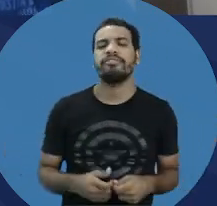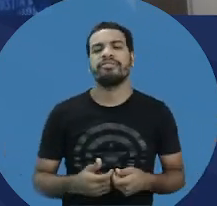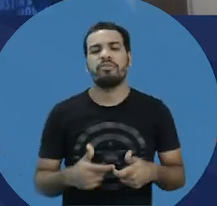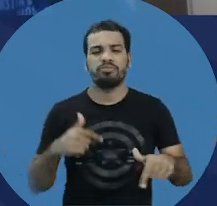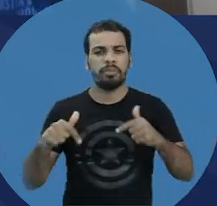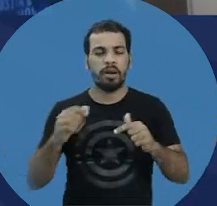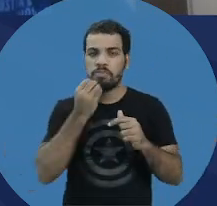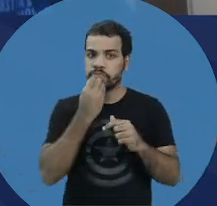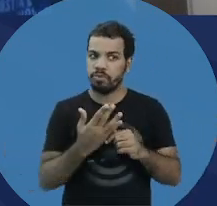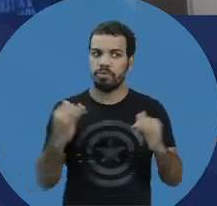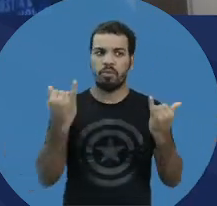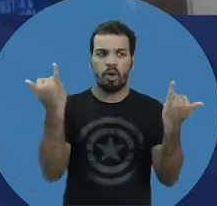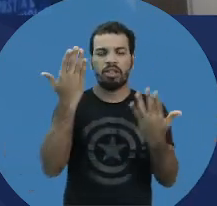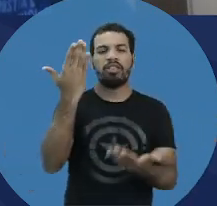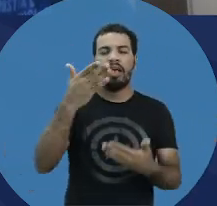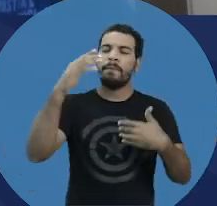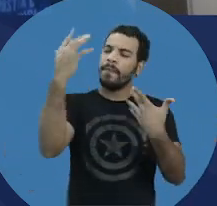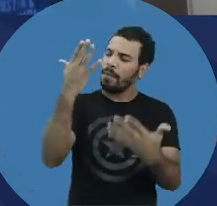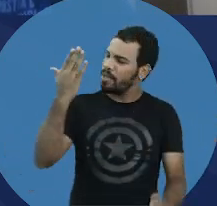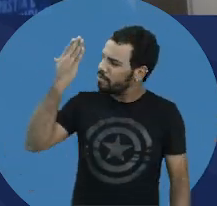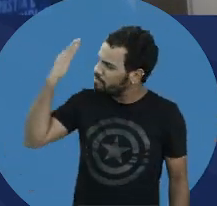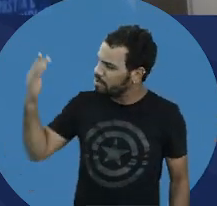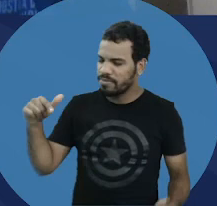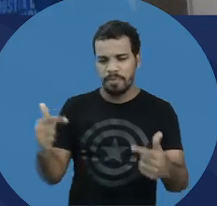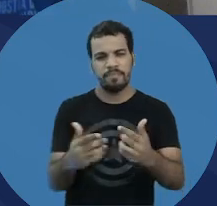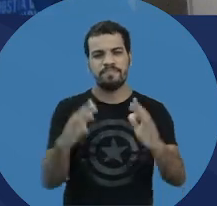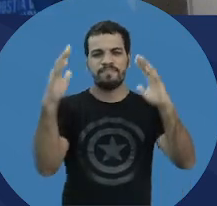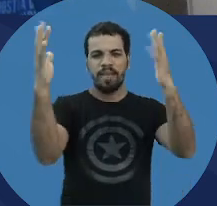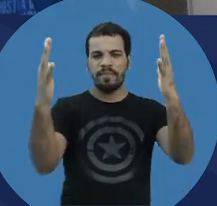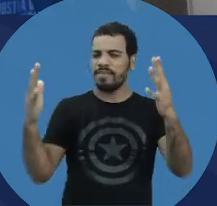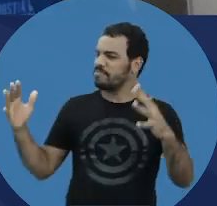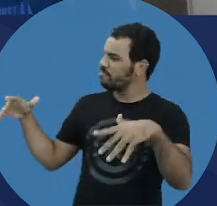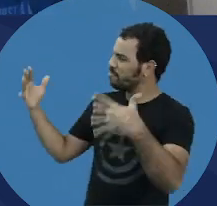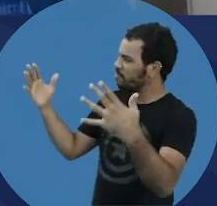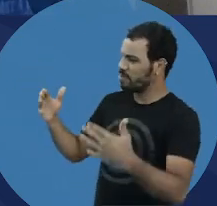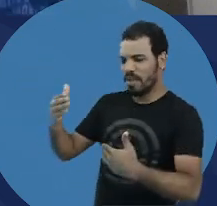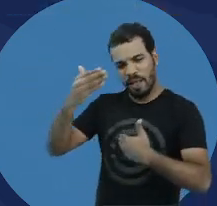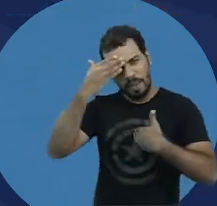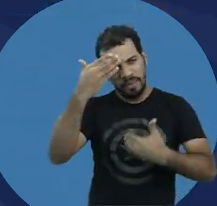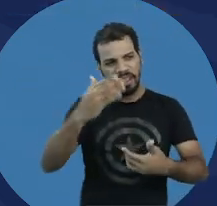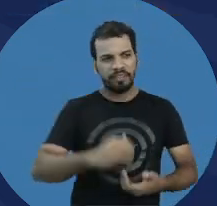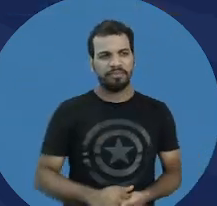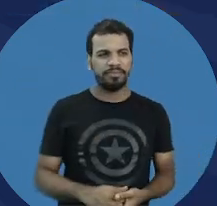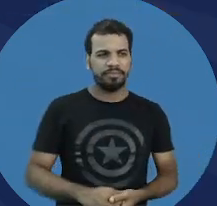e parabenizo pelo brilhante trabalho. Parabéns e Obrigada. gratidão por compartilhar.